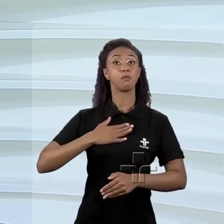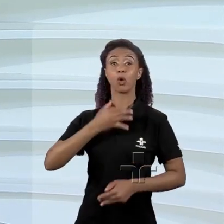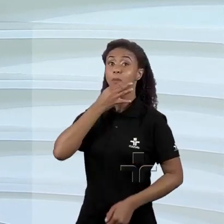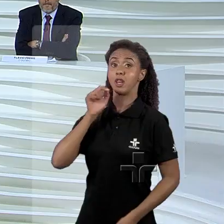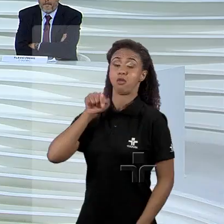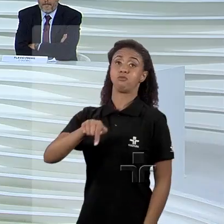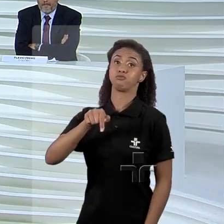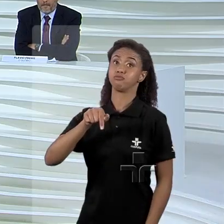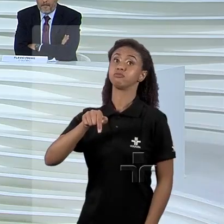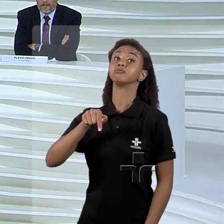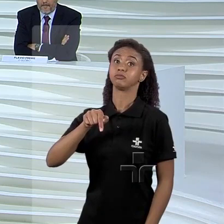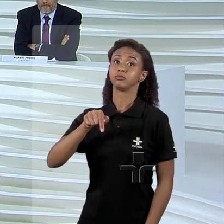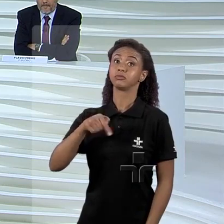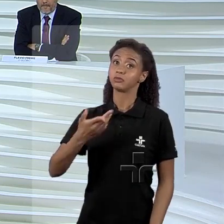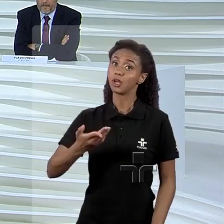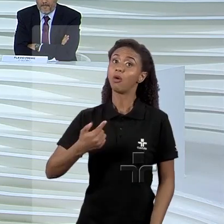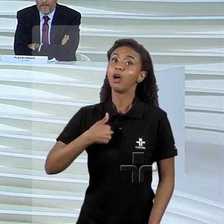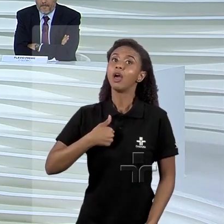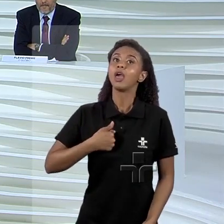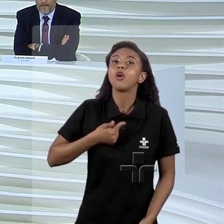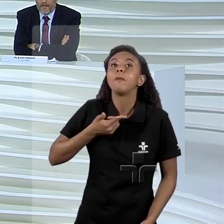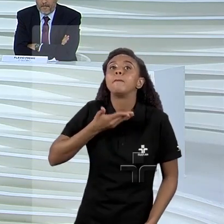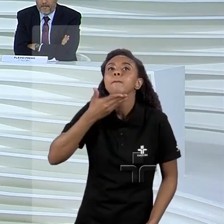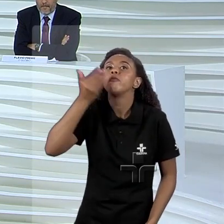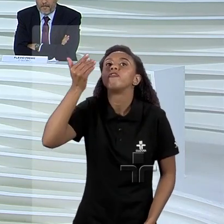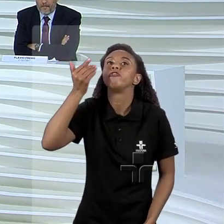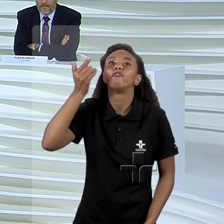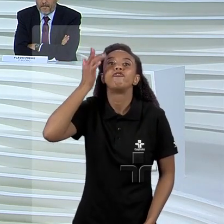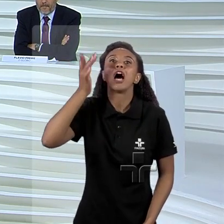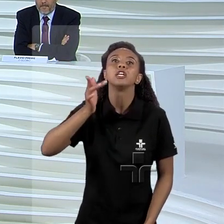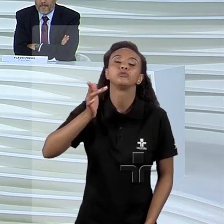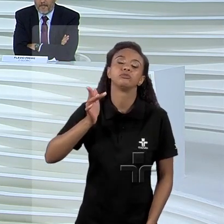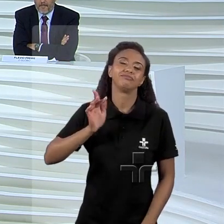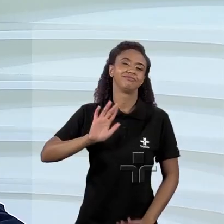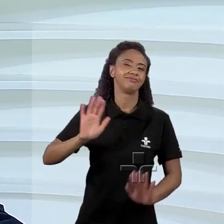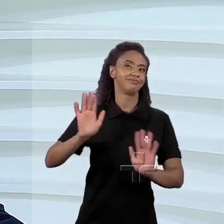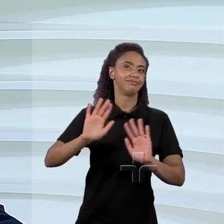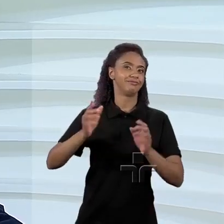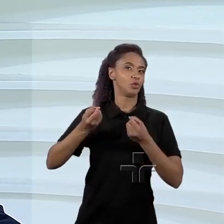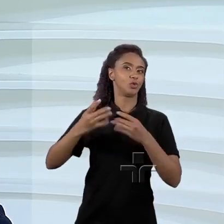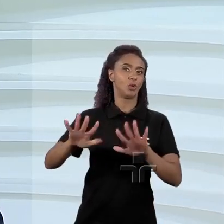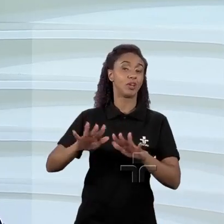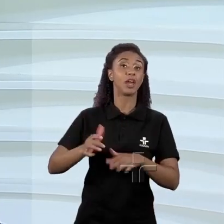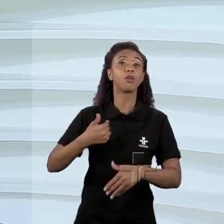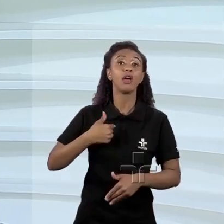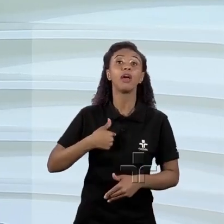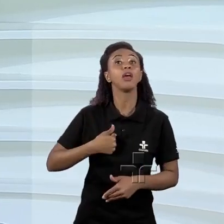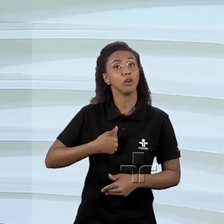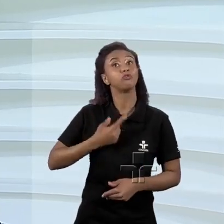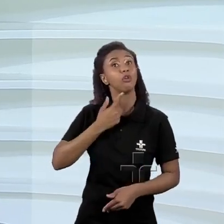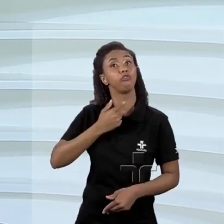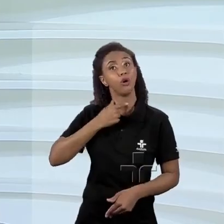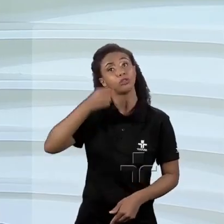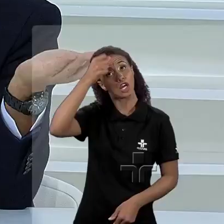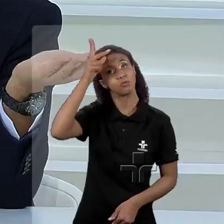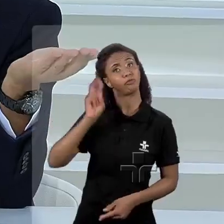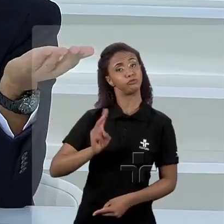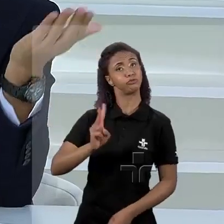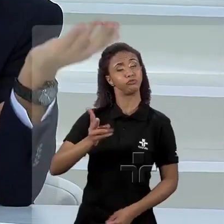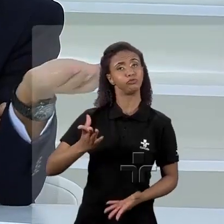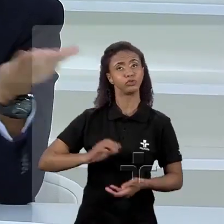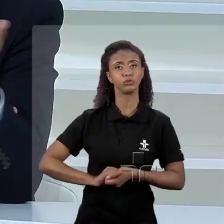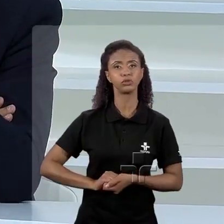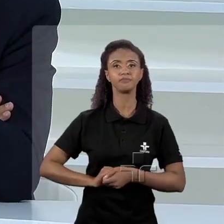posição. Eu não busco o caminho mais fácil. O caminho mais fácil, aliás, era permanecer à frente da Prefeitura de São Paulo. Isso no caso da Prefeitura, mas o